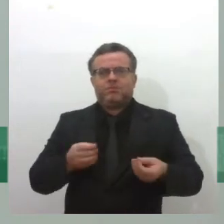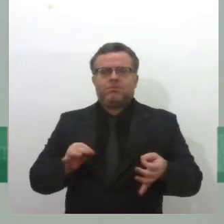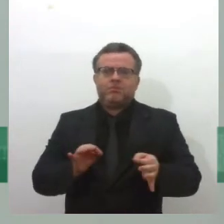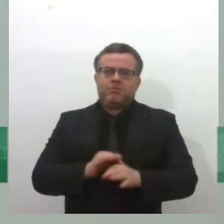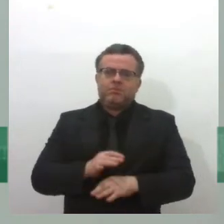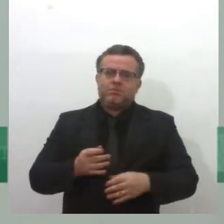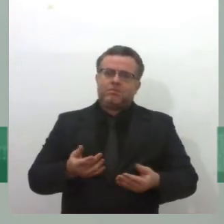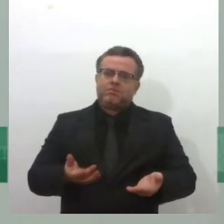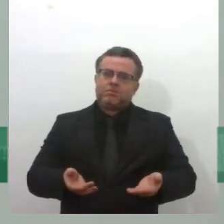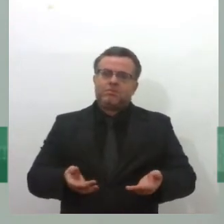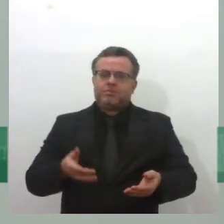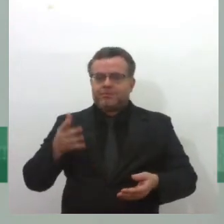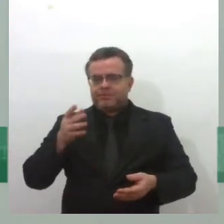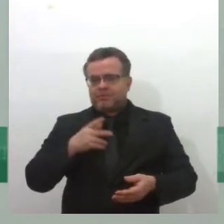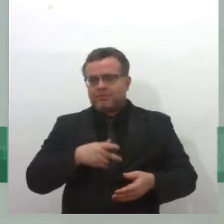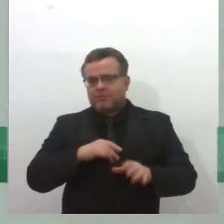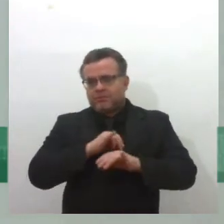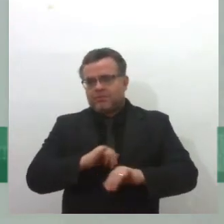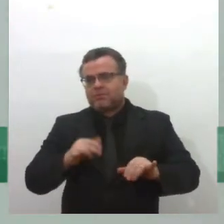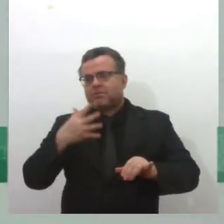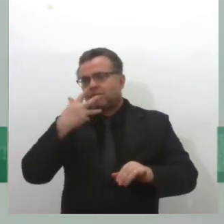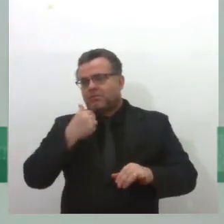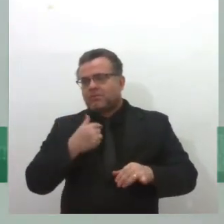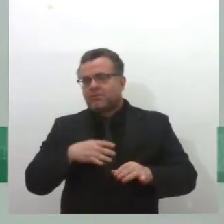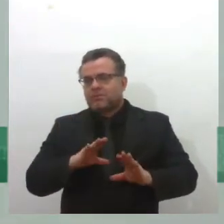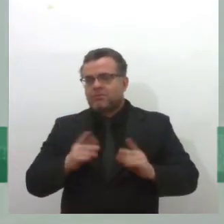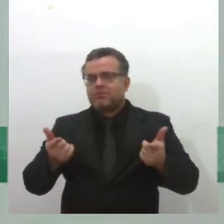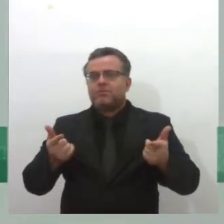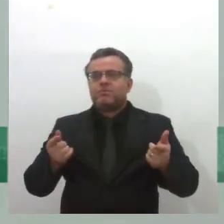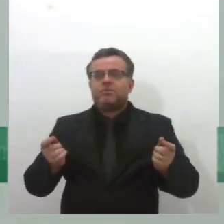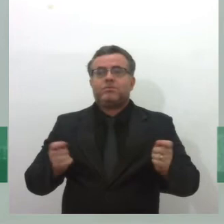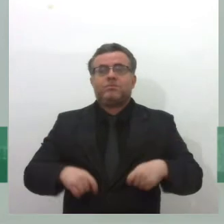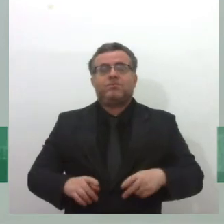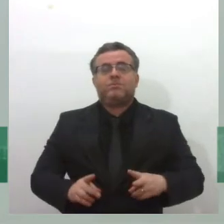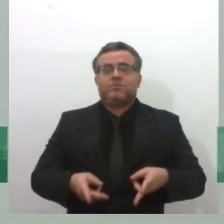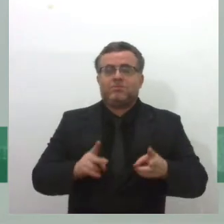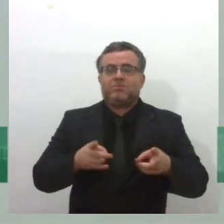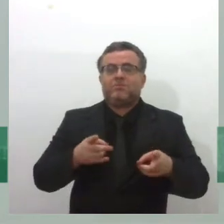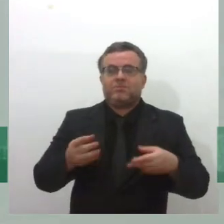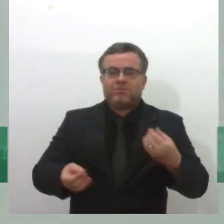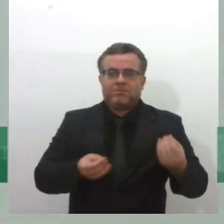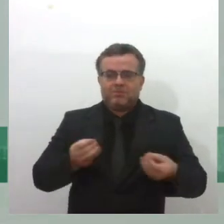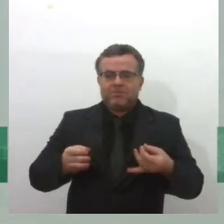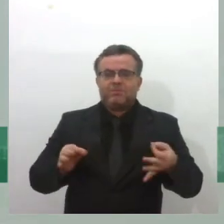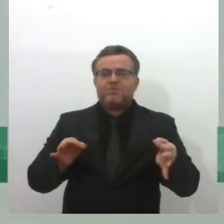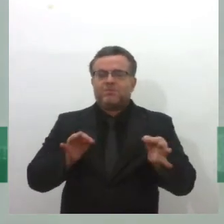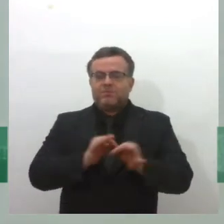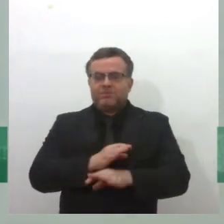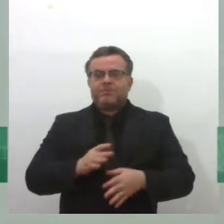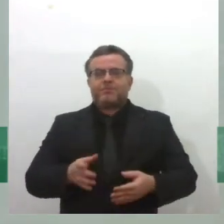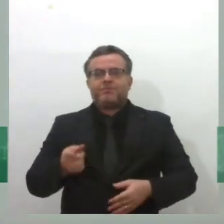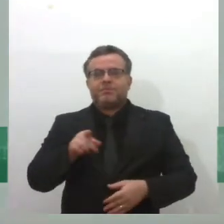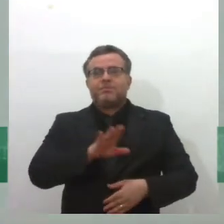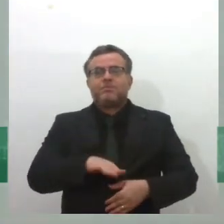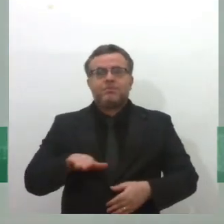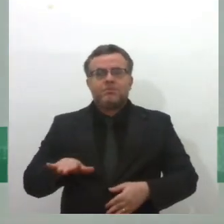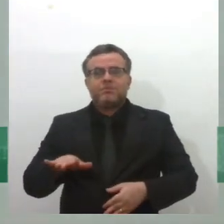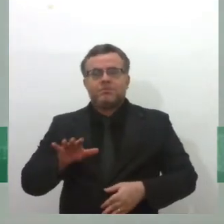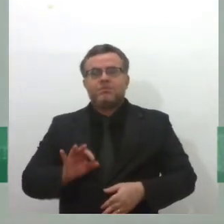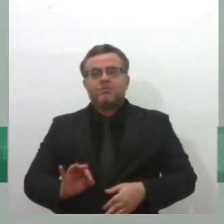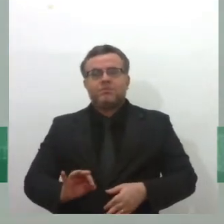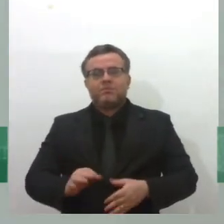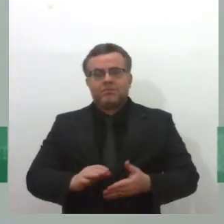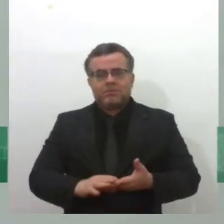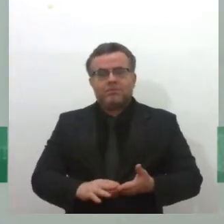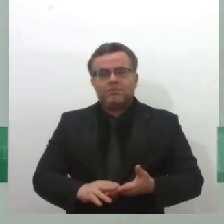ser punido, lógico. Né? Agora, a gente tem que ter a consciência, porque essas crianças e jovens vão ser